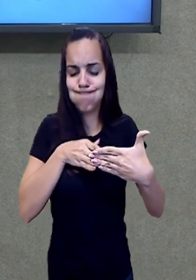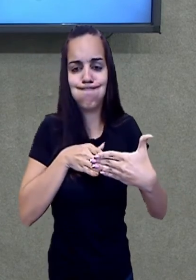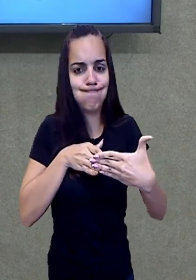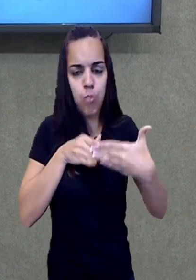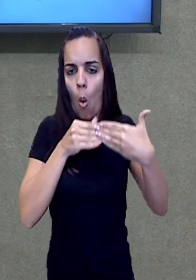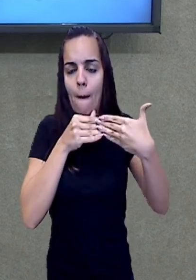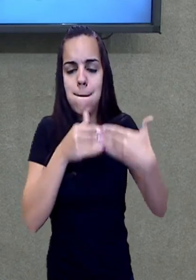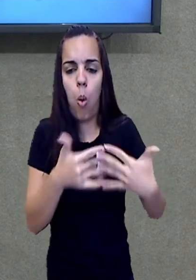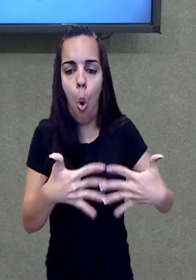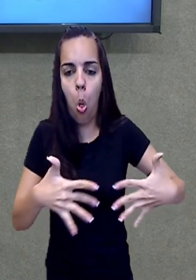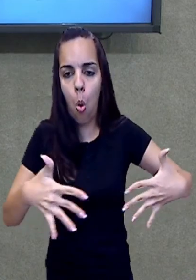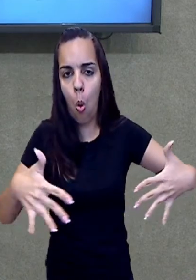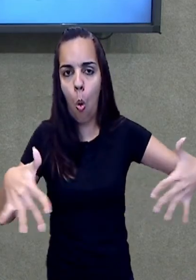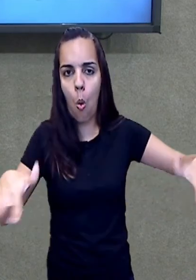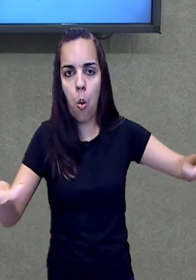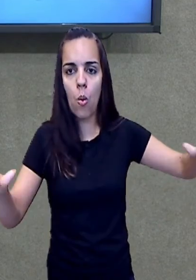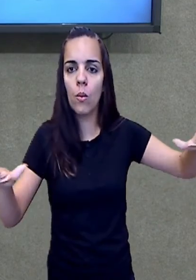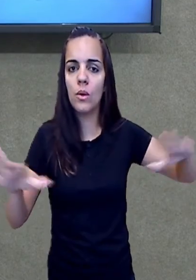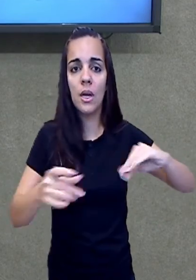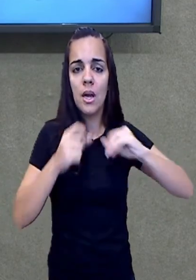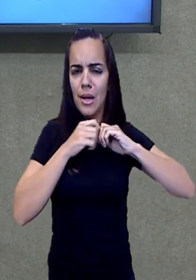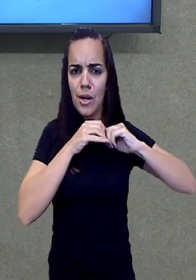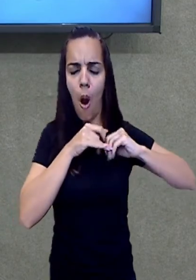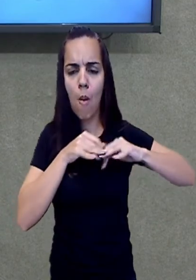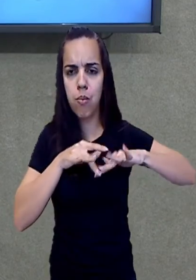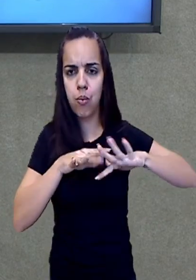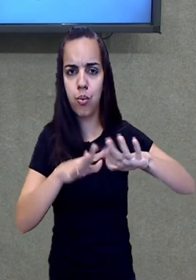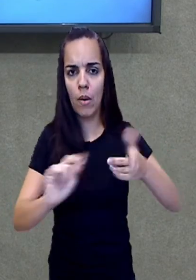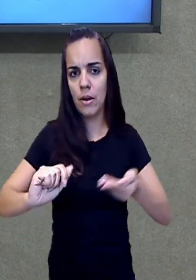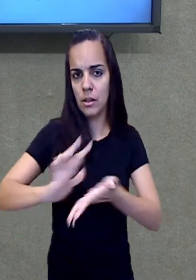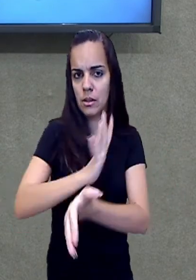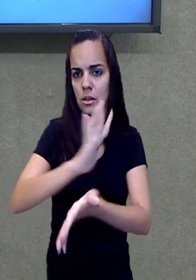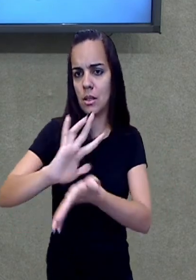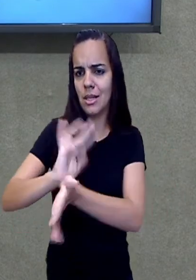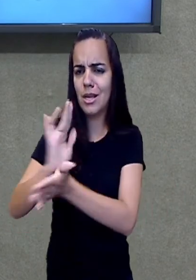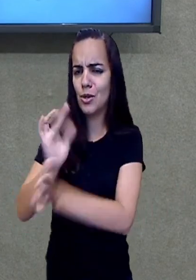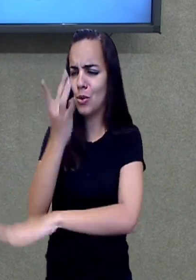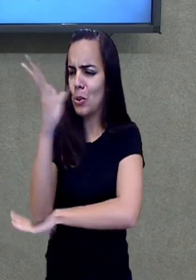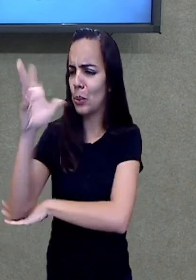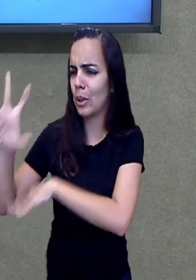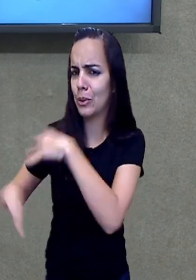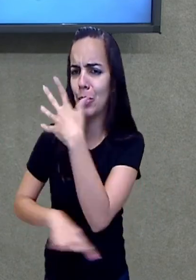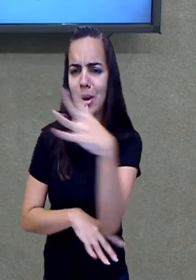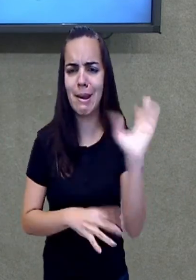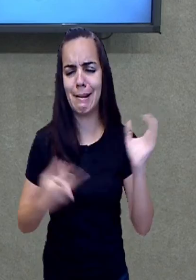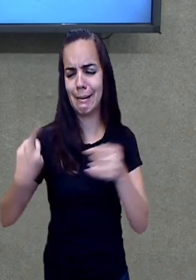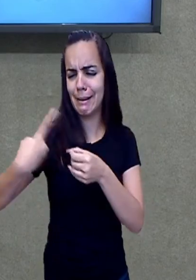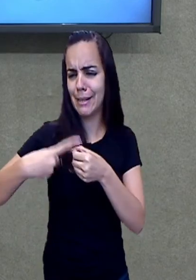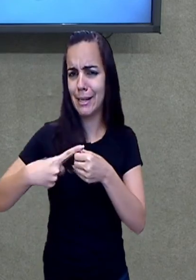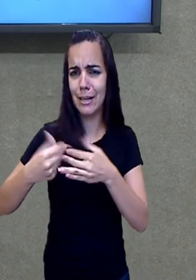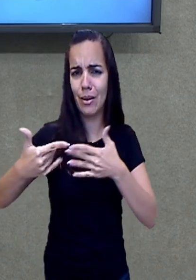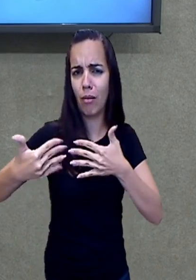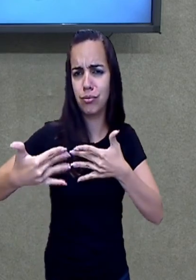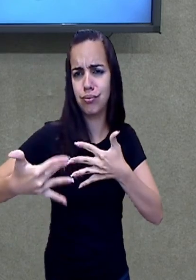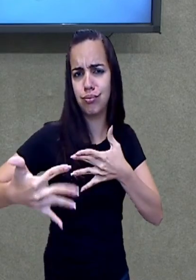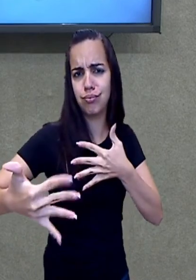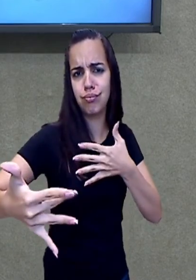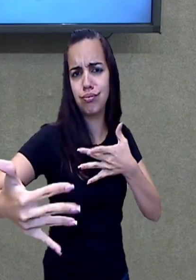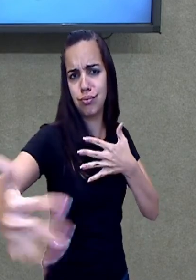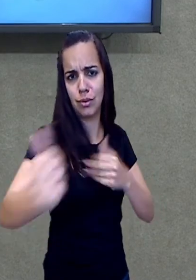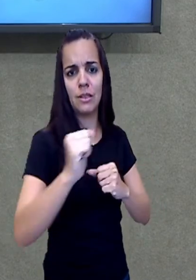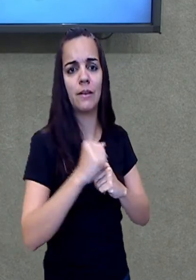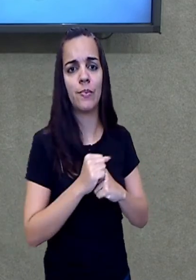e devastou toda uma região, e várias cidades, vários estados ficaram